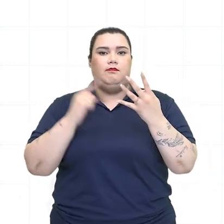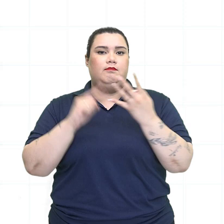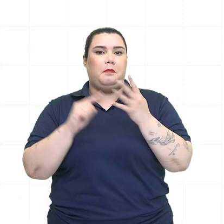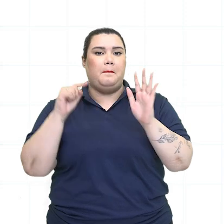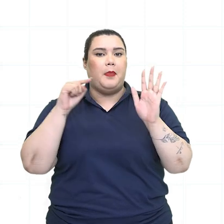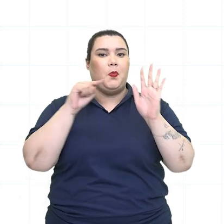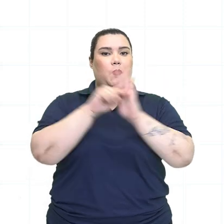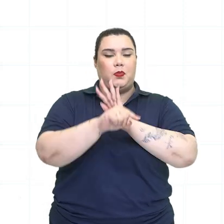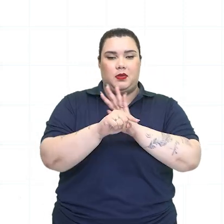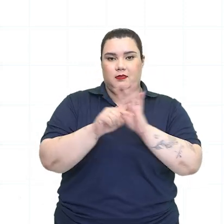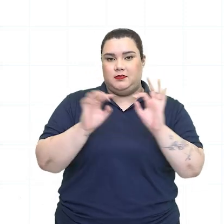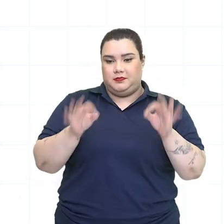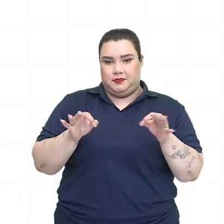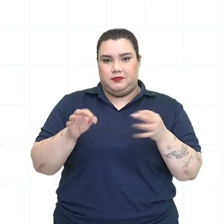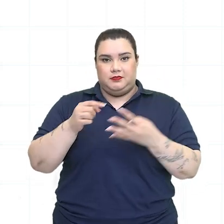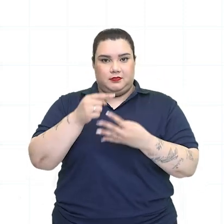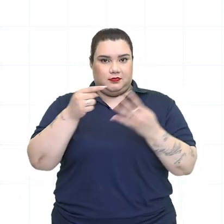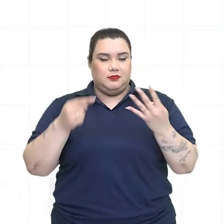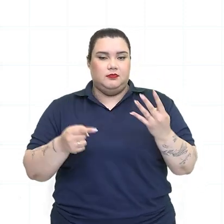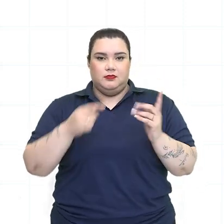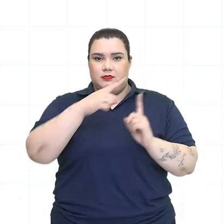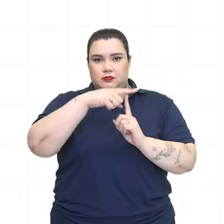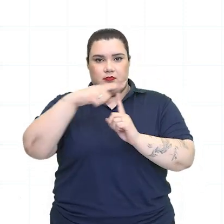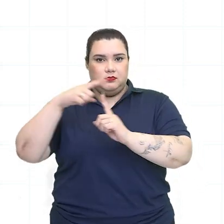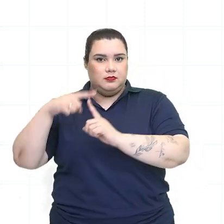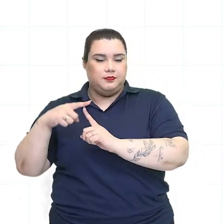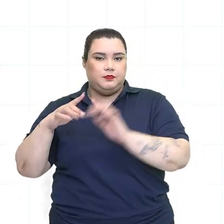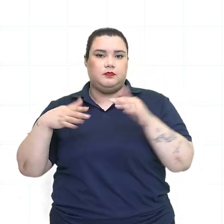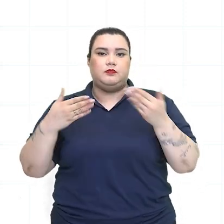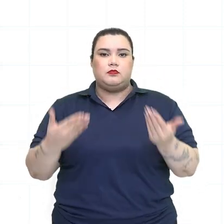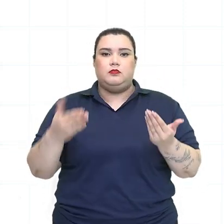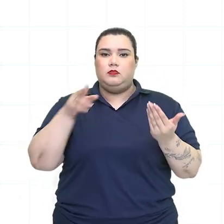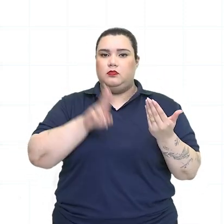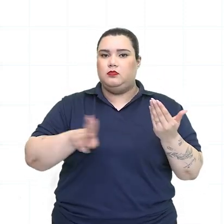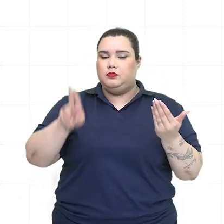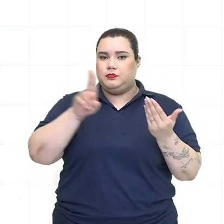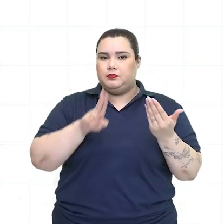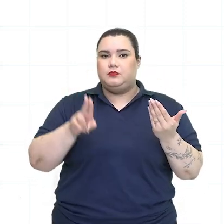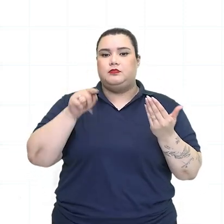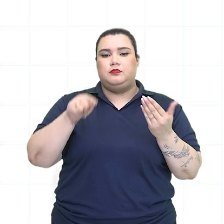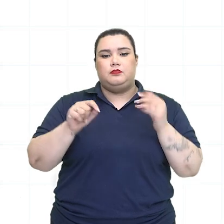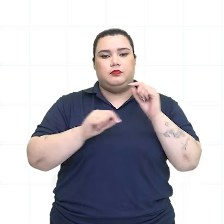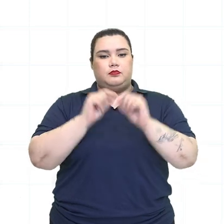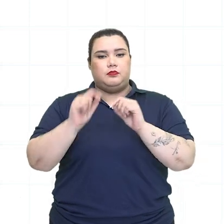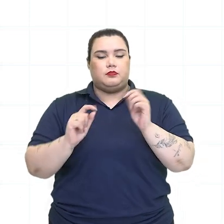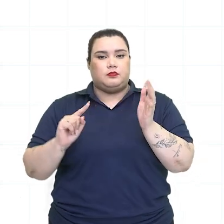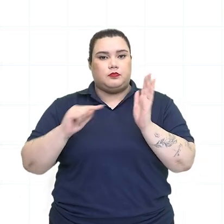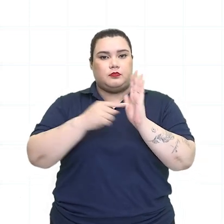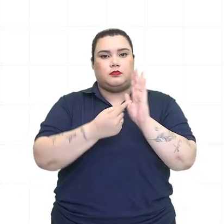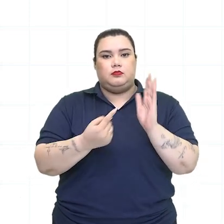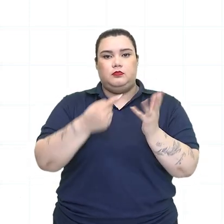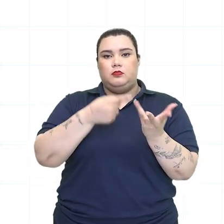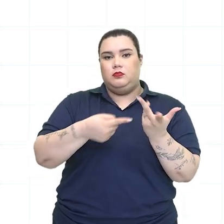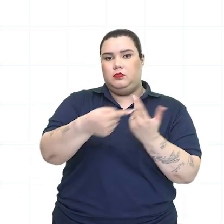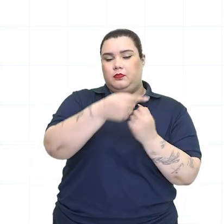uma pergunta. Então, para isso, foi utilizado os sinais de